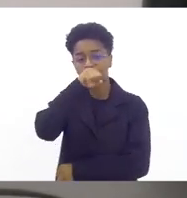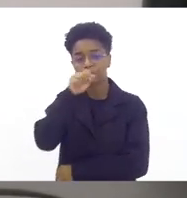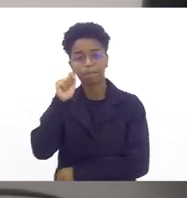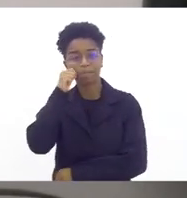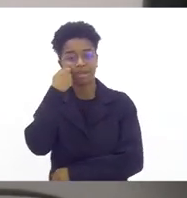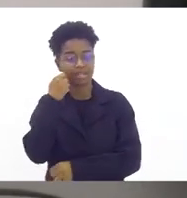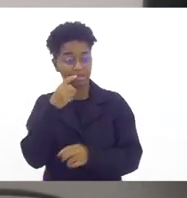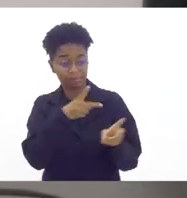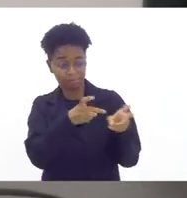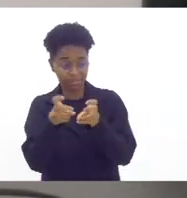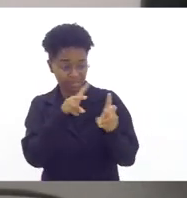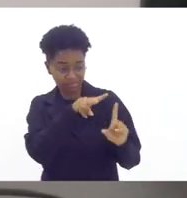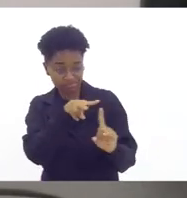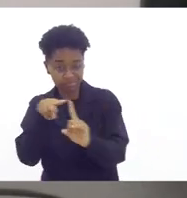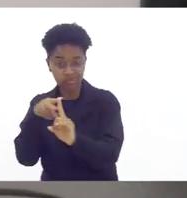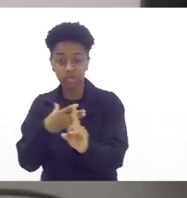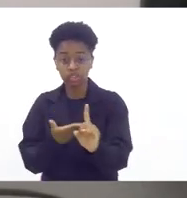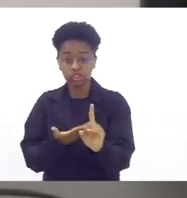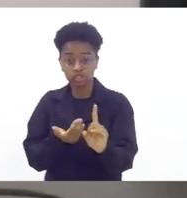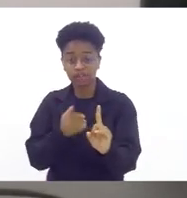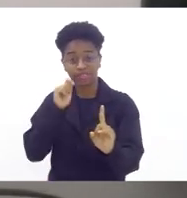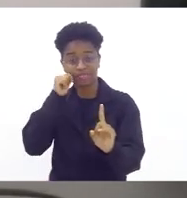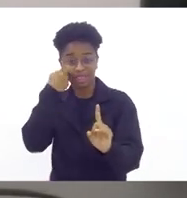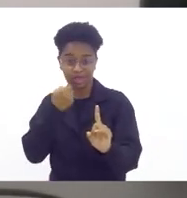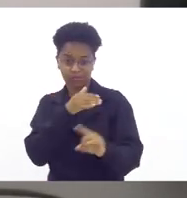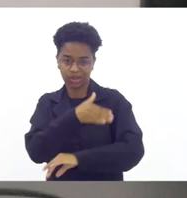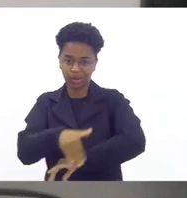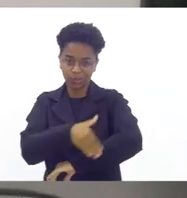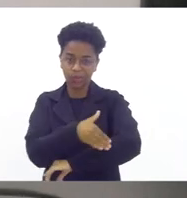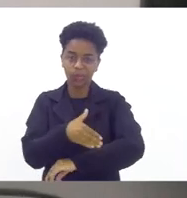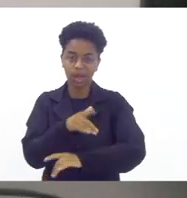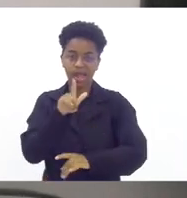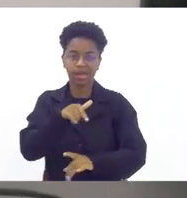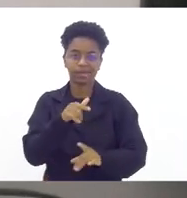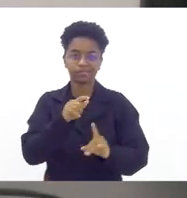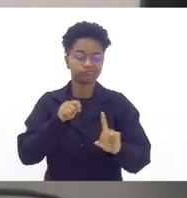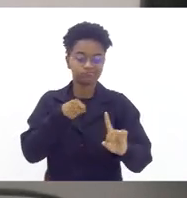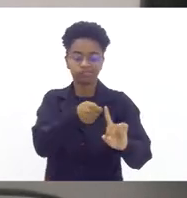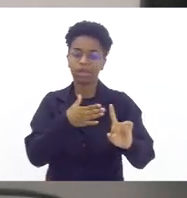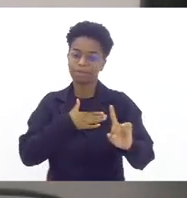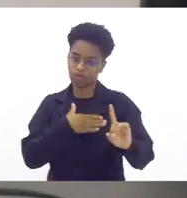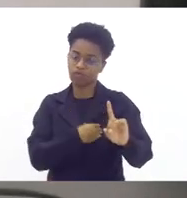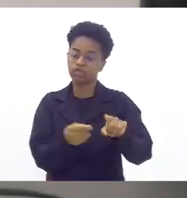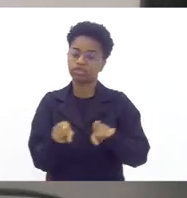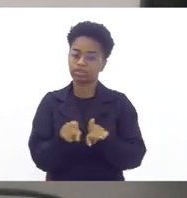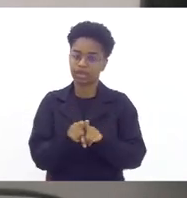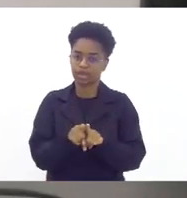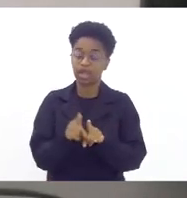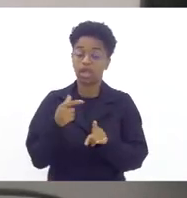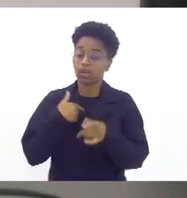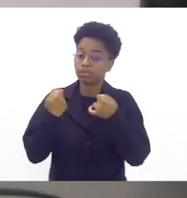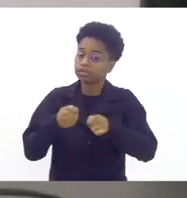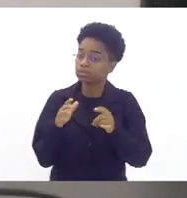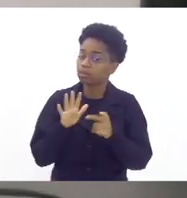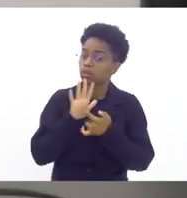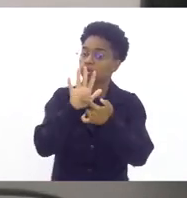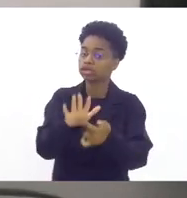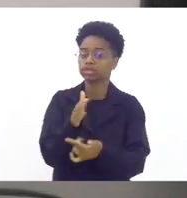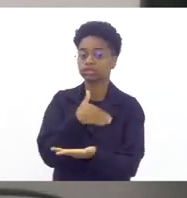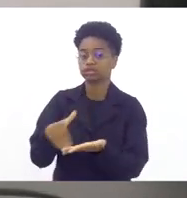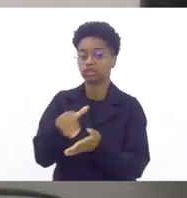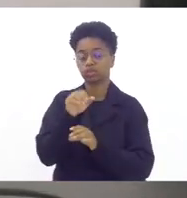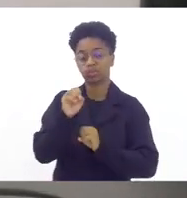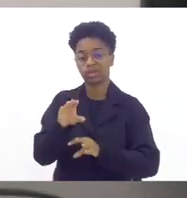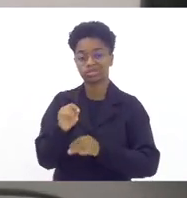jovem negro na rua tem esse jovem como seu filho, pontuar que a secretaria de educação tem